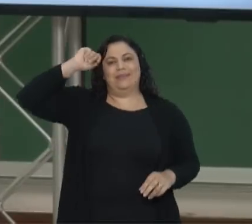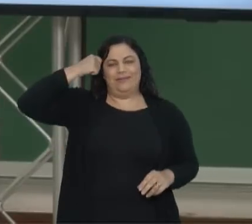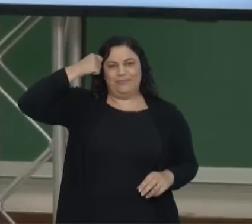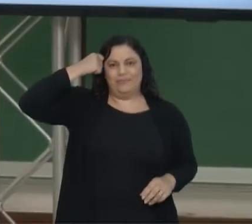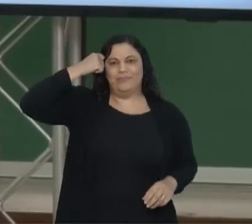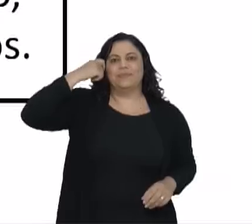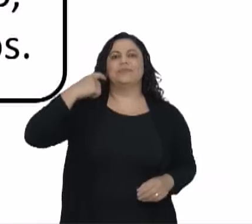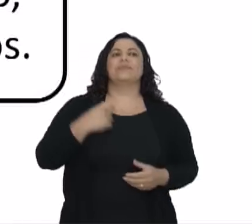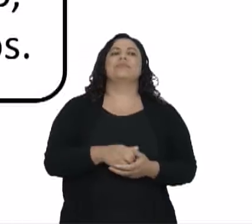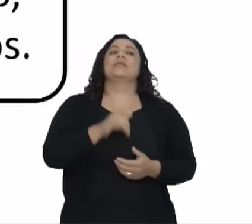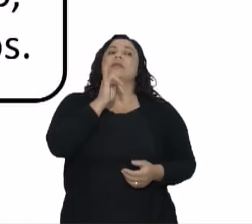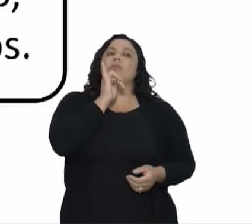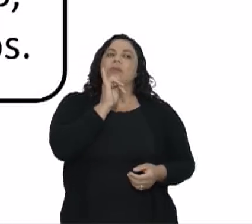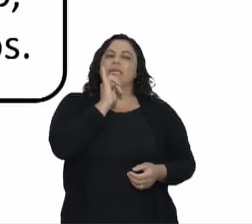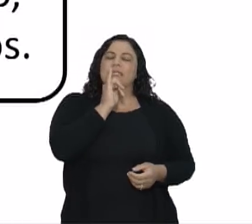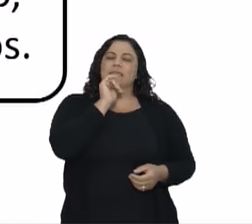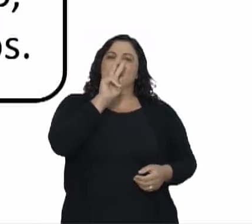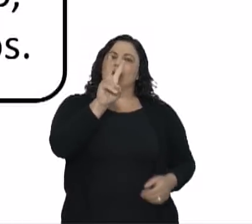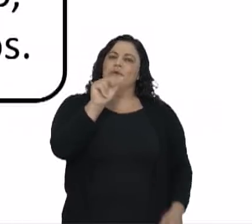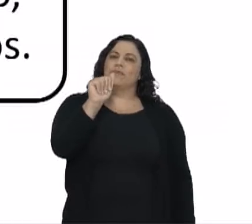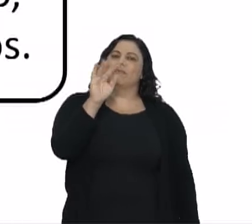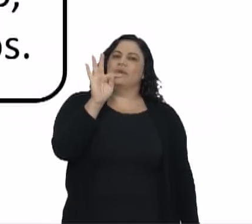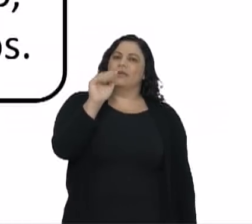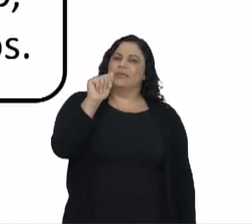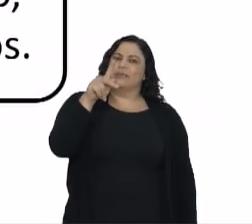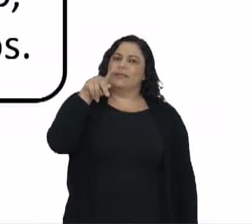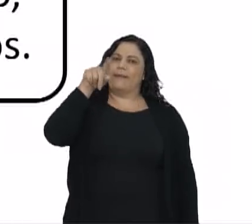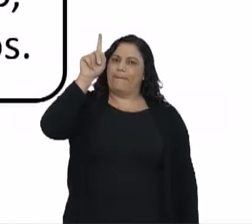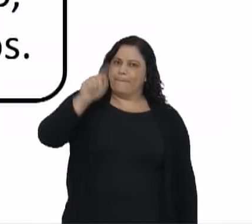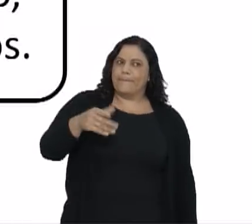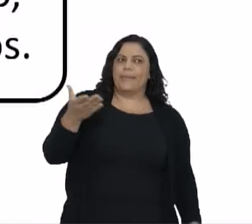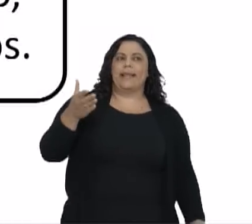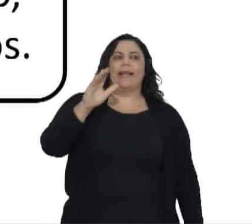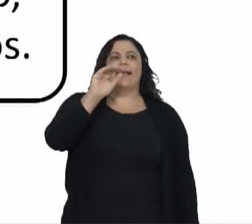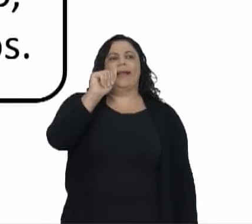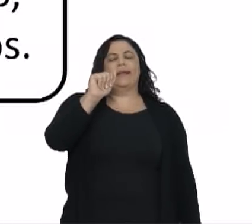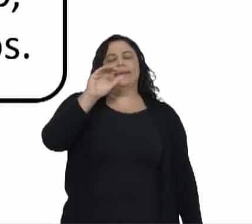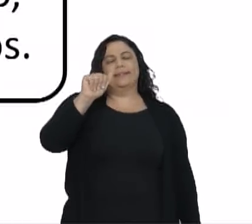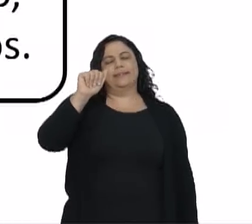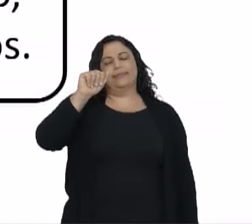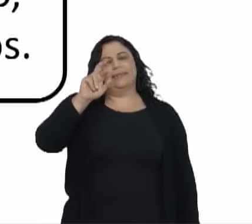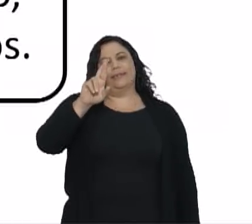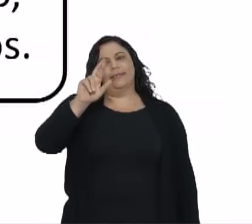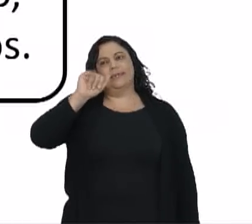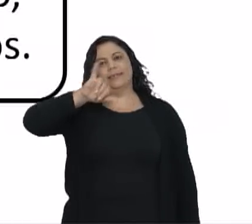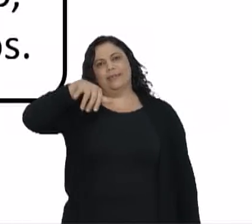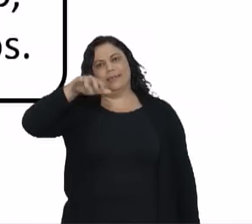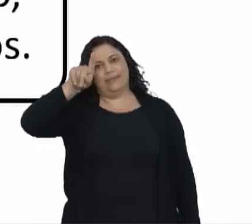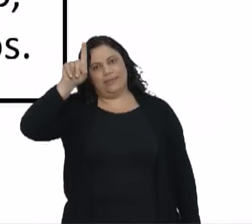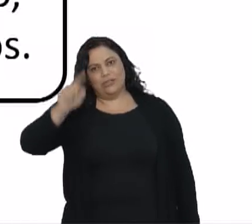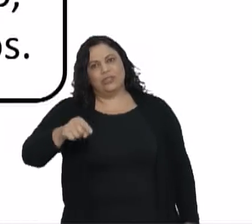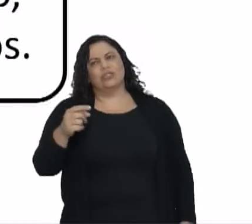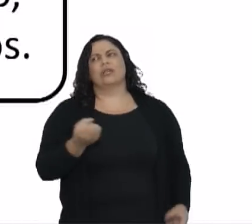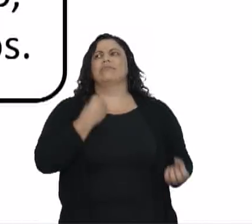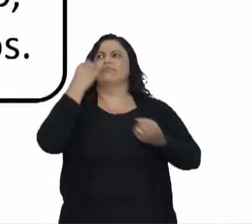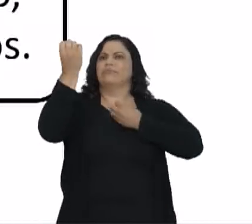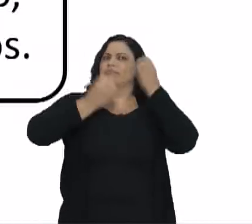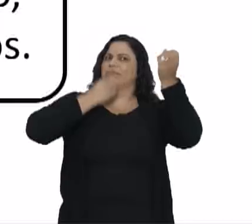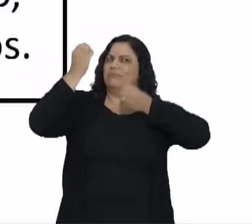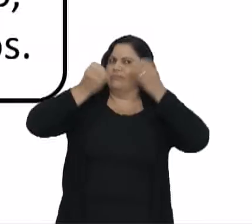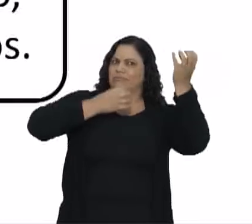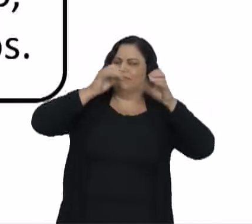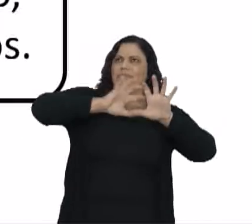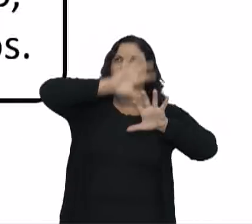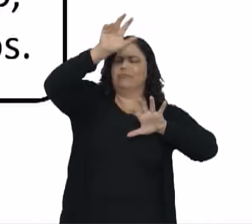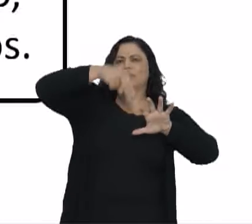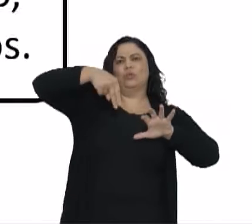africanos. Como, por exemplo, ali o vatapá, o acarajé, que é uma iguaria, que todo mundo que viaja para determinadas regiões do Brasil,